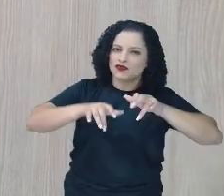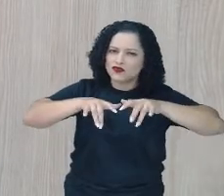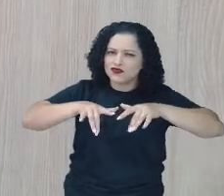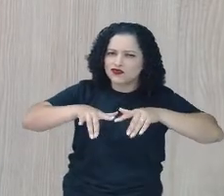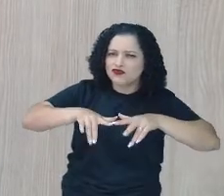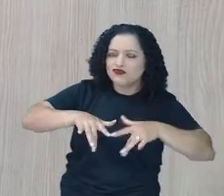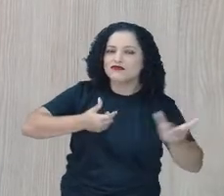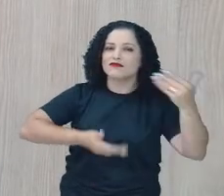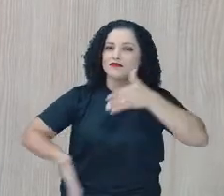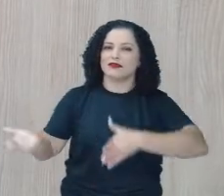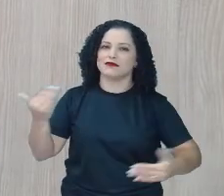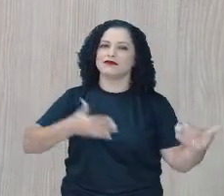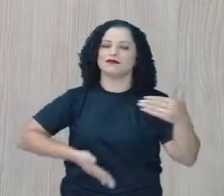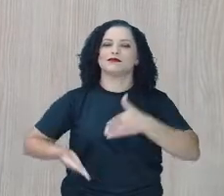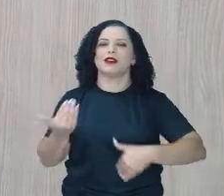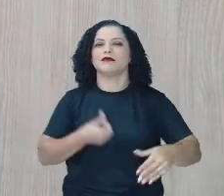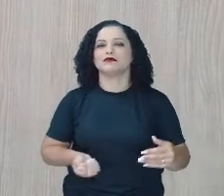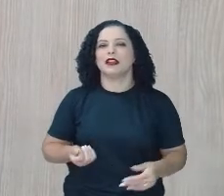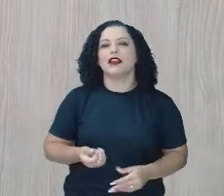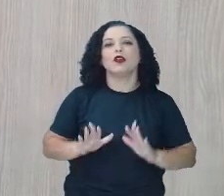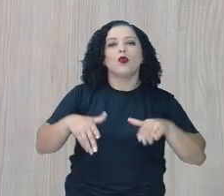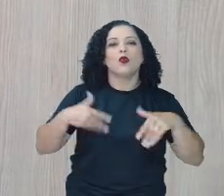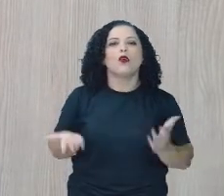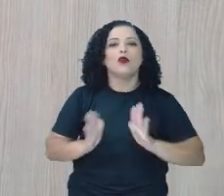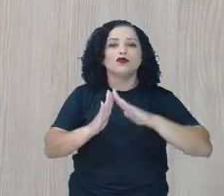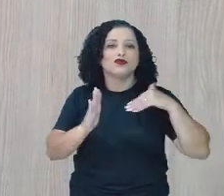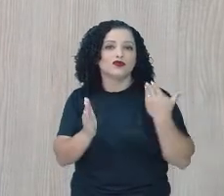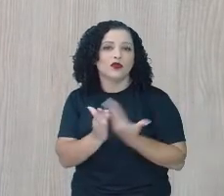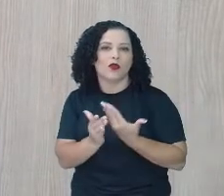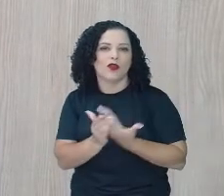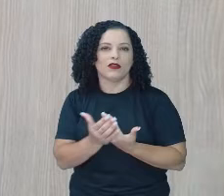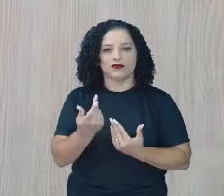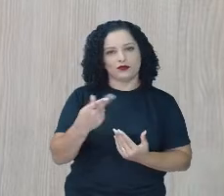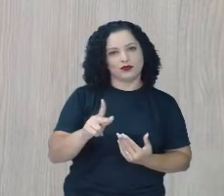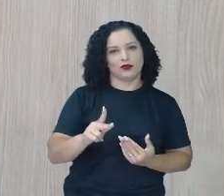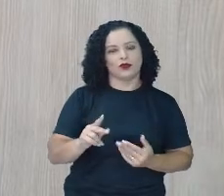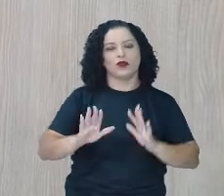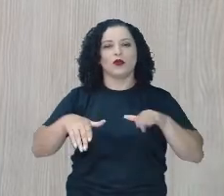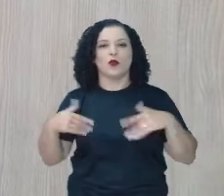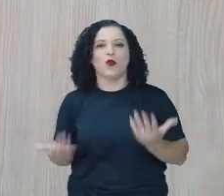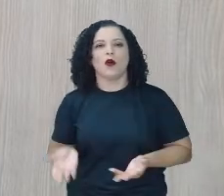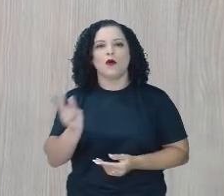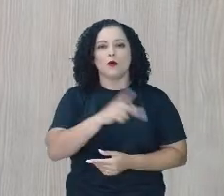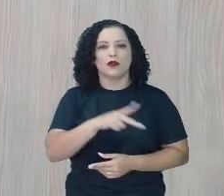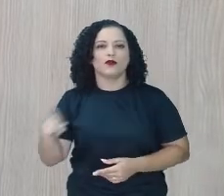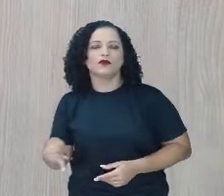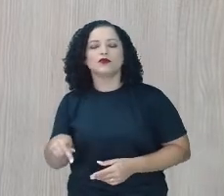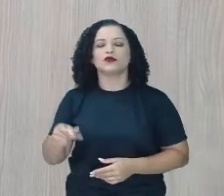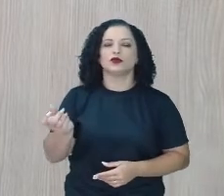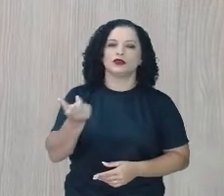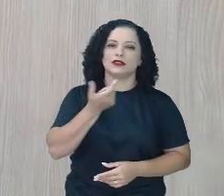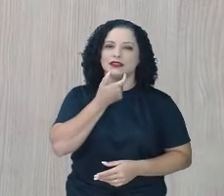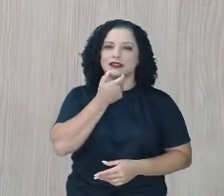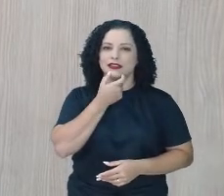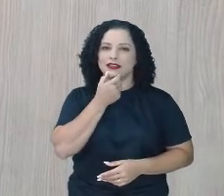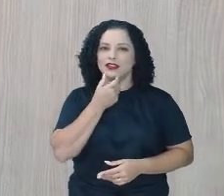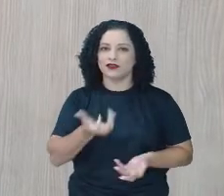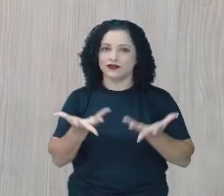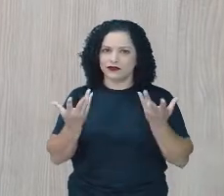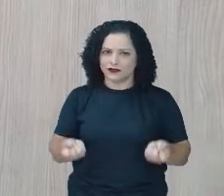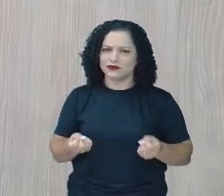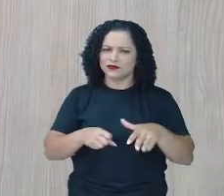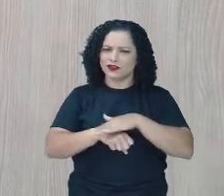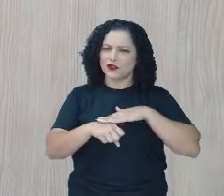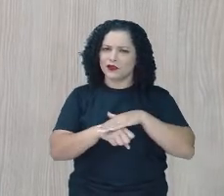a sua escola, de repente dizer o nome do seu professor de inglês também, tá? Então, estamos juntos aí nesse falatório. Vamos transformar a